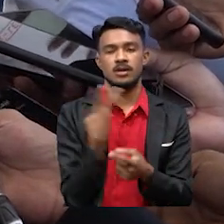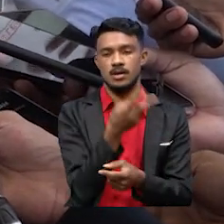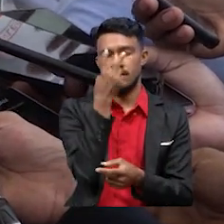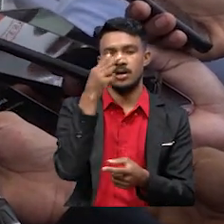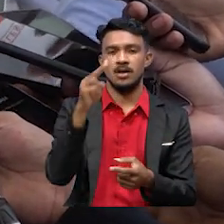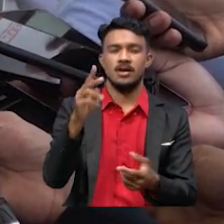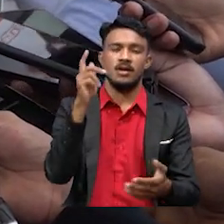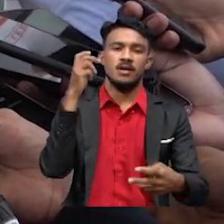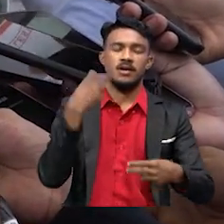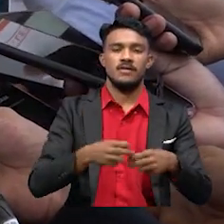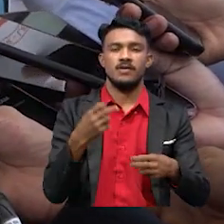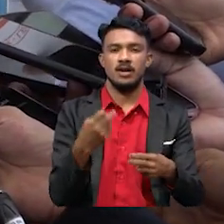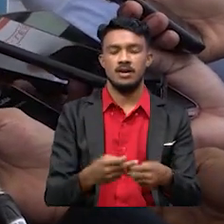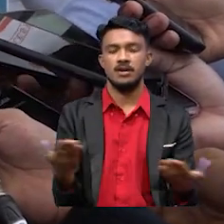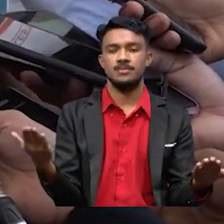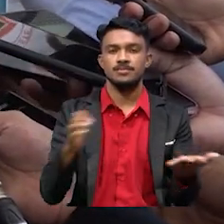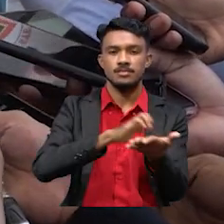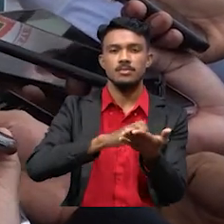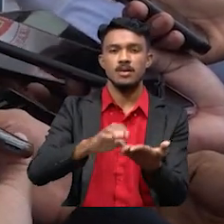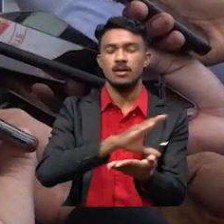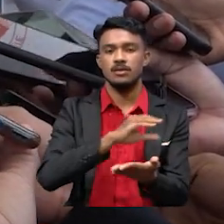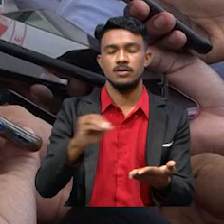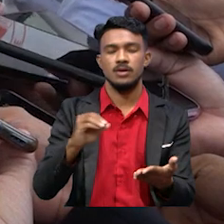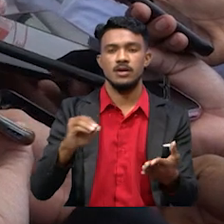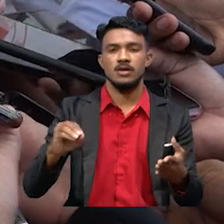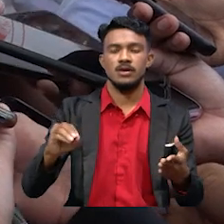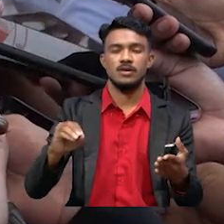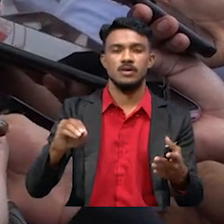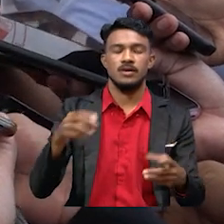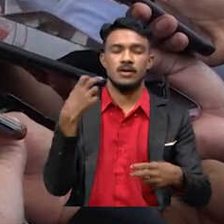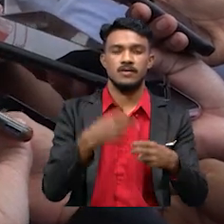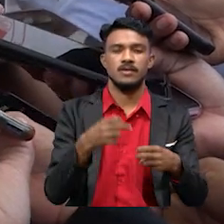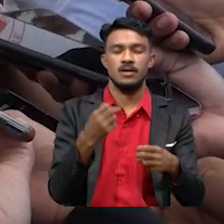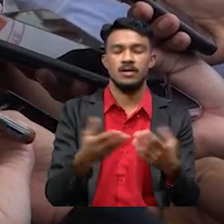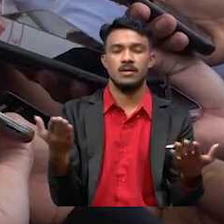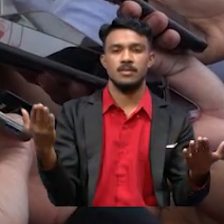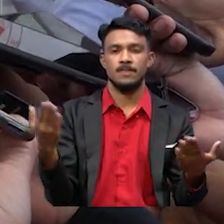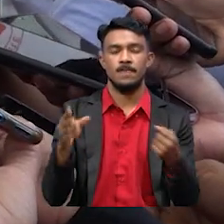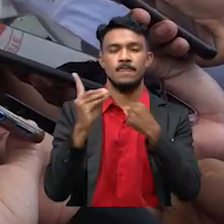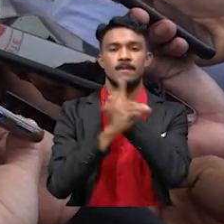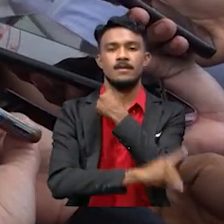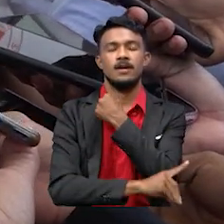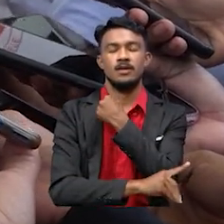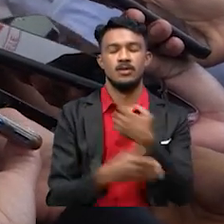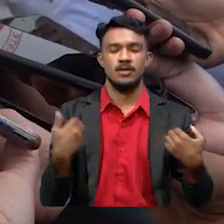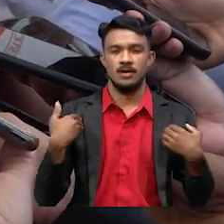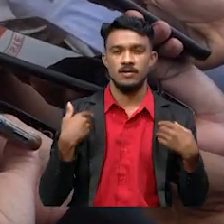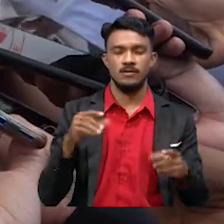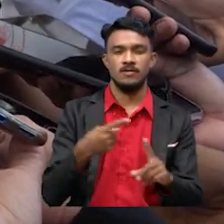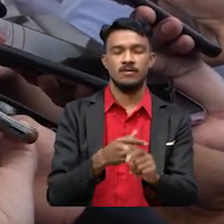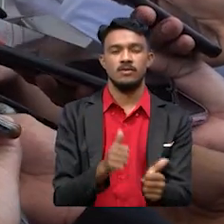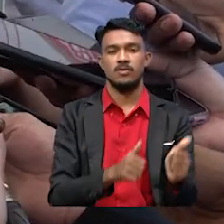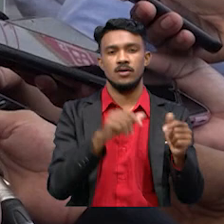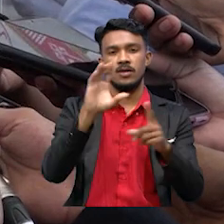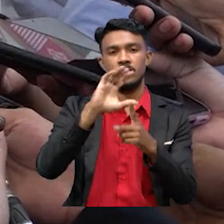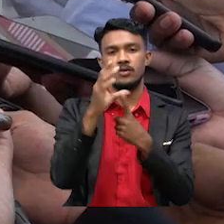né, bele mos legal, sanção mos bele tradicional, liuto e tenia nasa, né, bem, o suba sira tu cumpri, tamba sira tu sai ma bot,